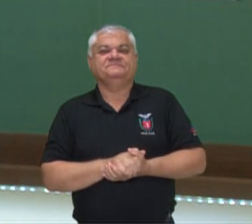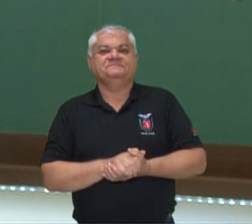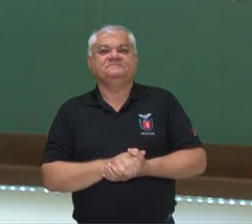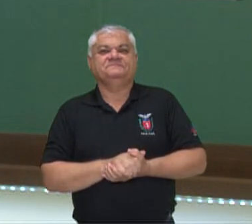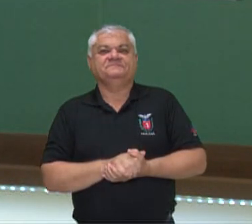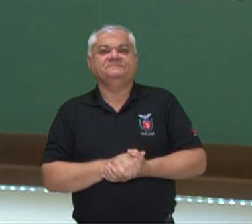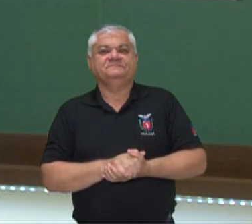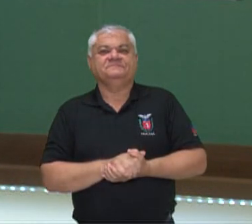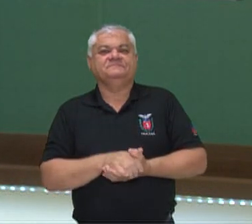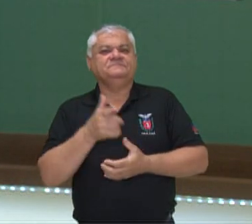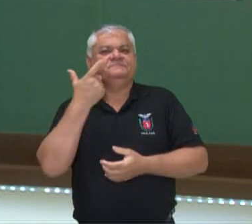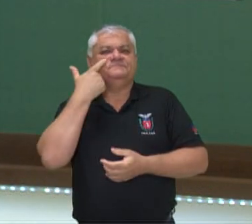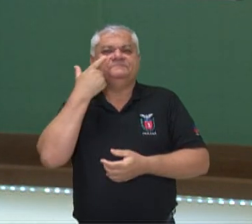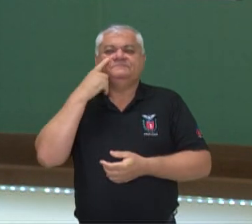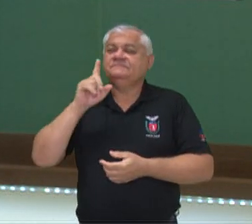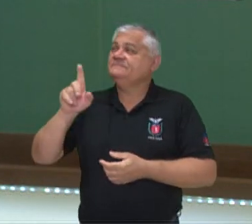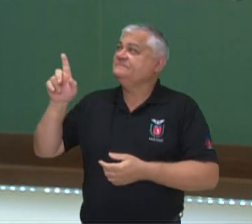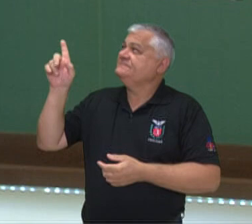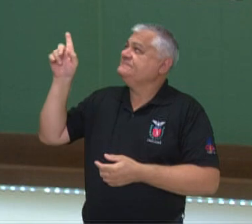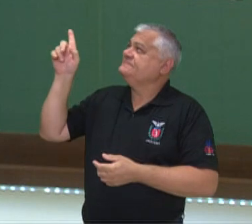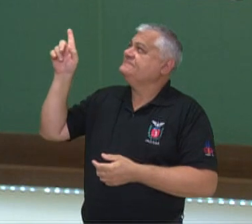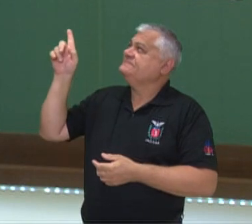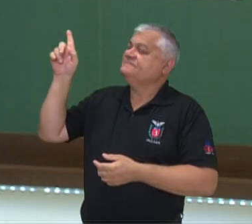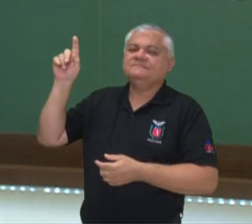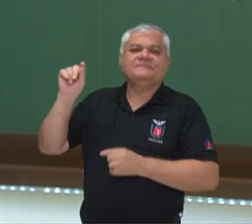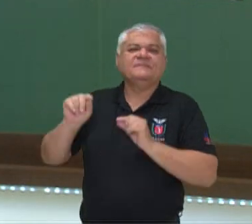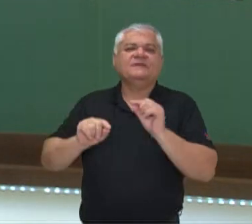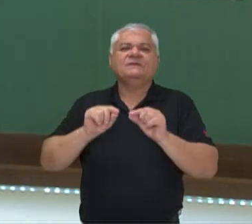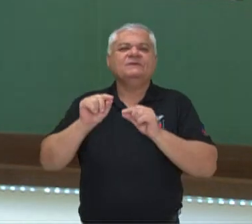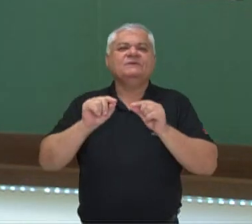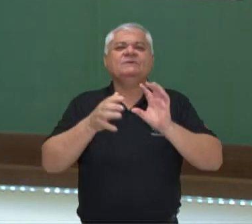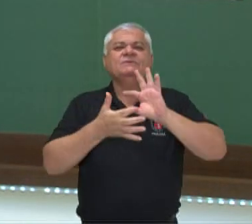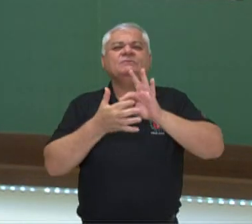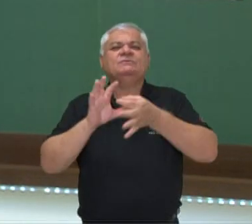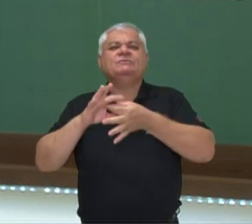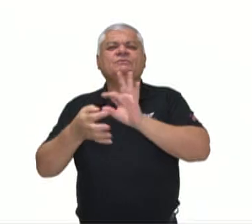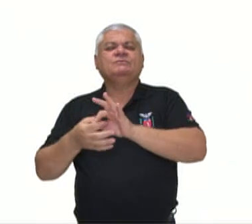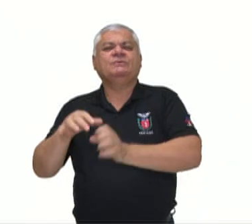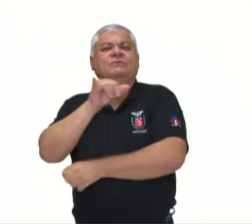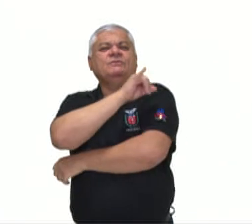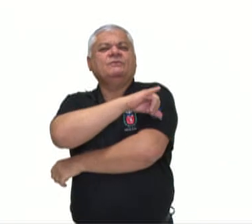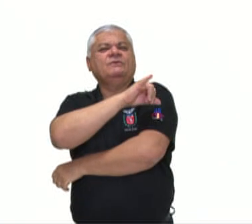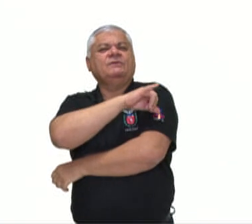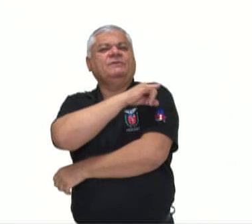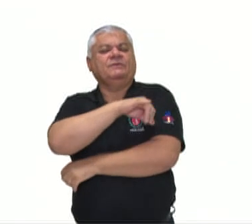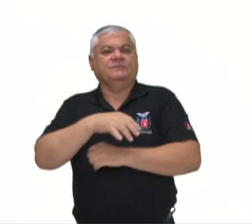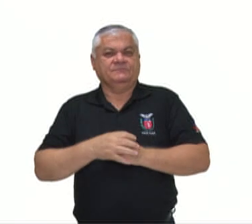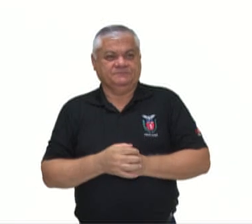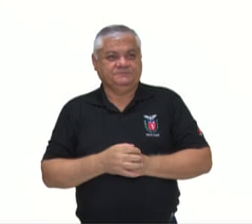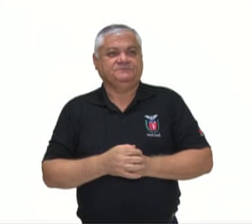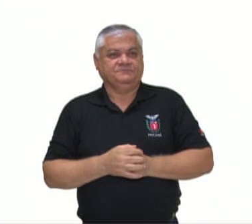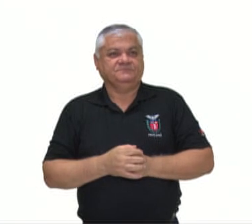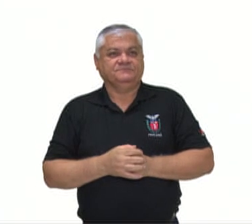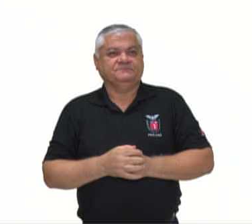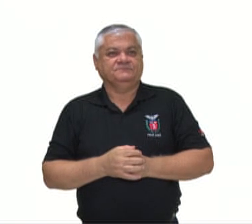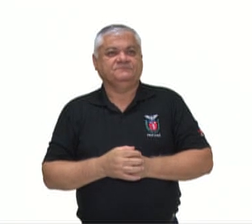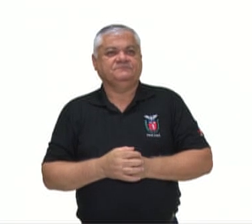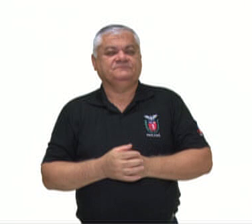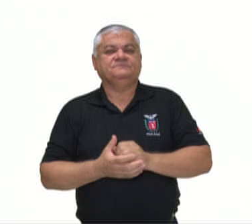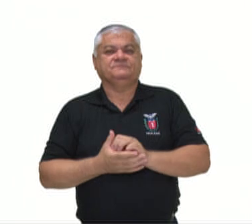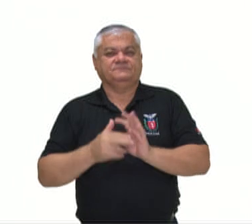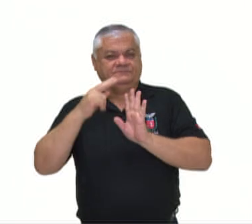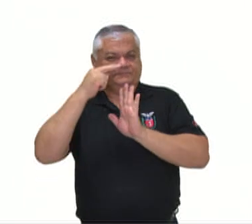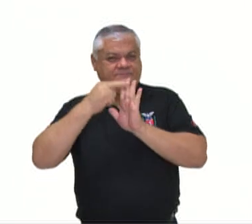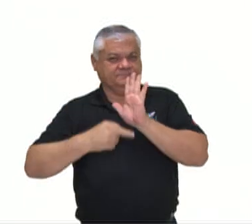Bom, dá uma olhada aqui agora, falando mais especificamente dos jogos no Rio de Janeiro, olha só. Rio 2016 was the